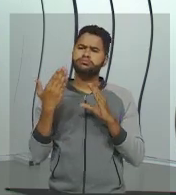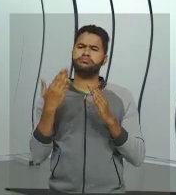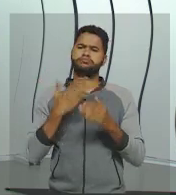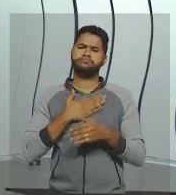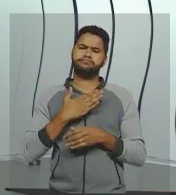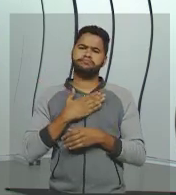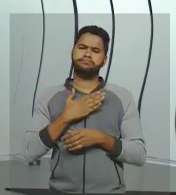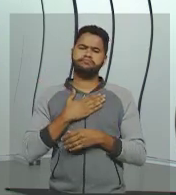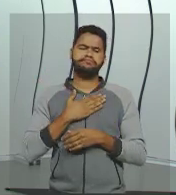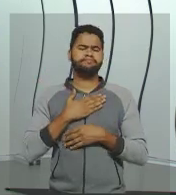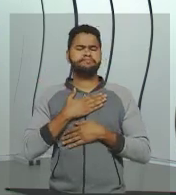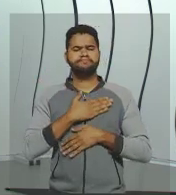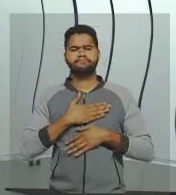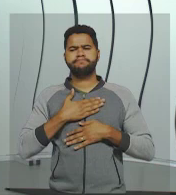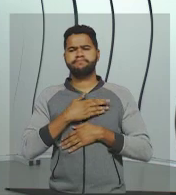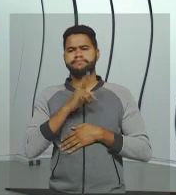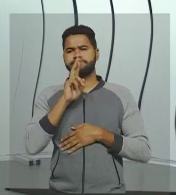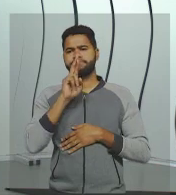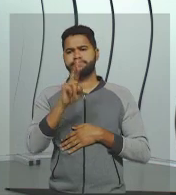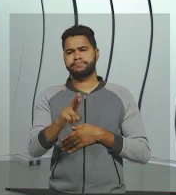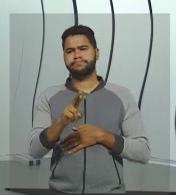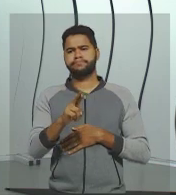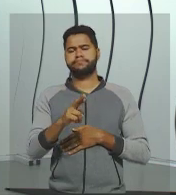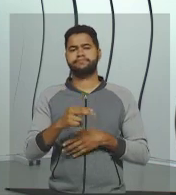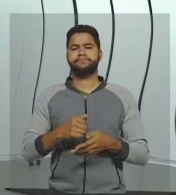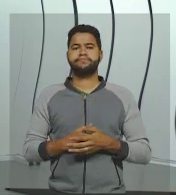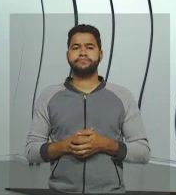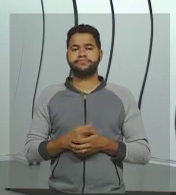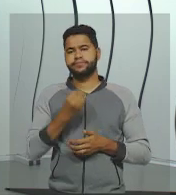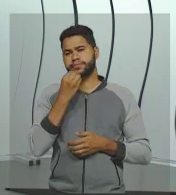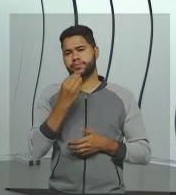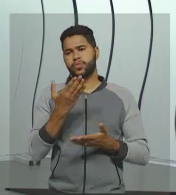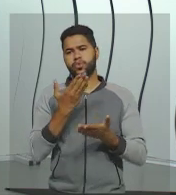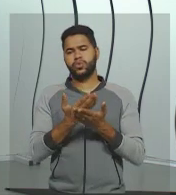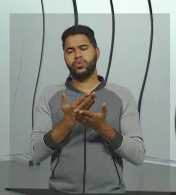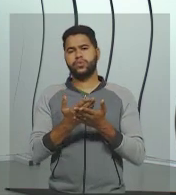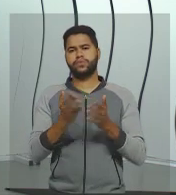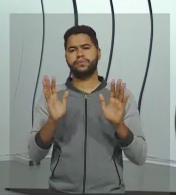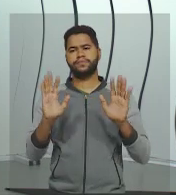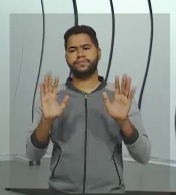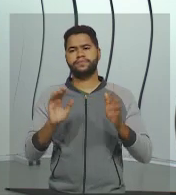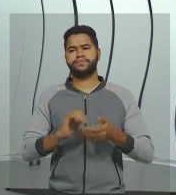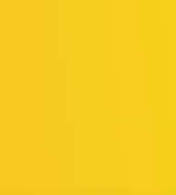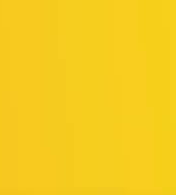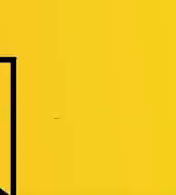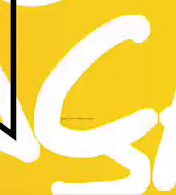para mim, que eu terei o maior prazer de responder aqui no Ao Vivo. Bons estudos e até a próxima!